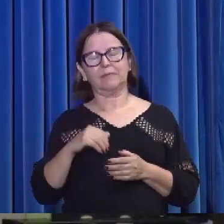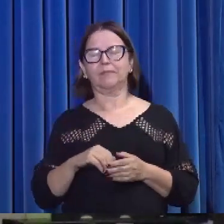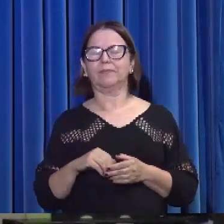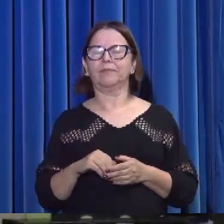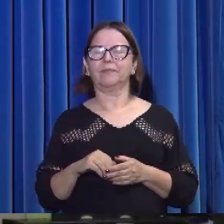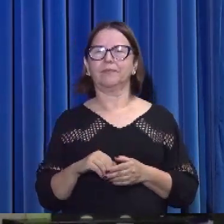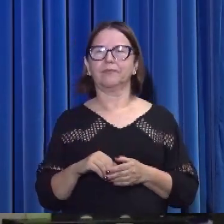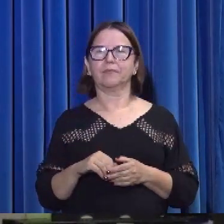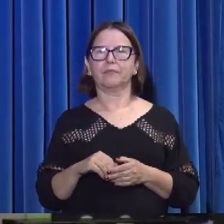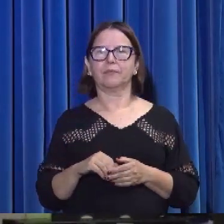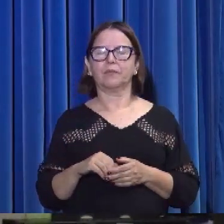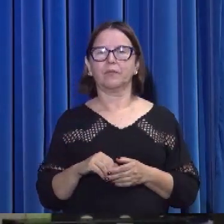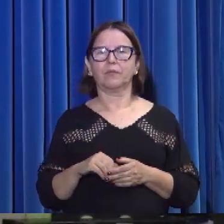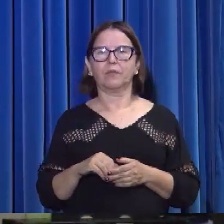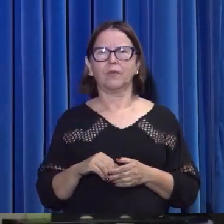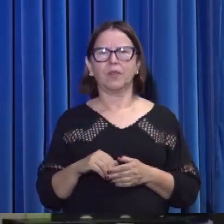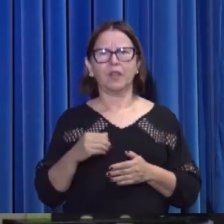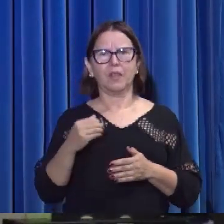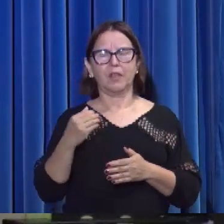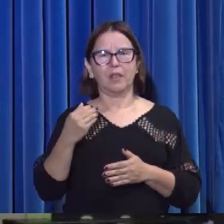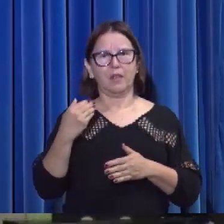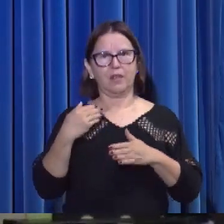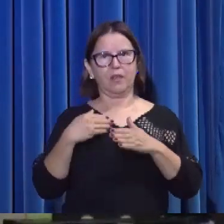visitar algumas pessoas,